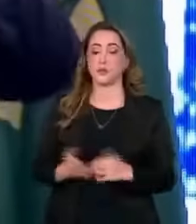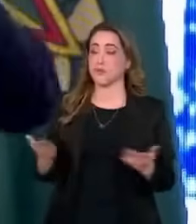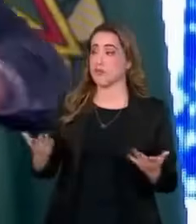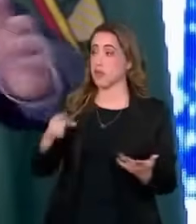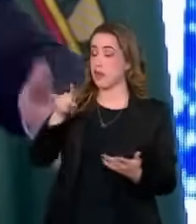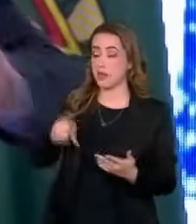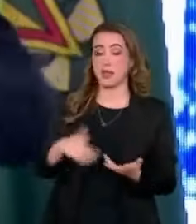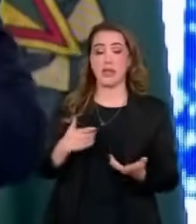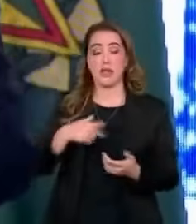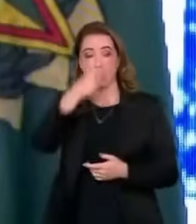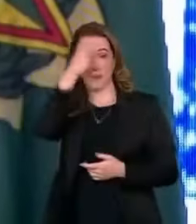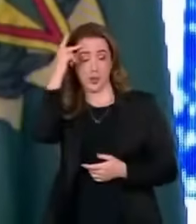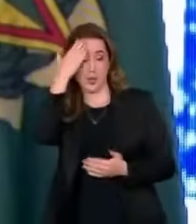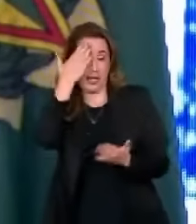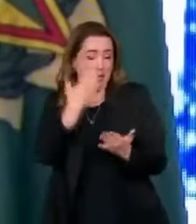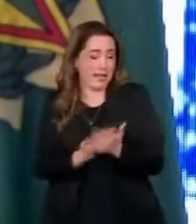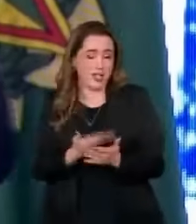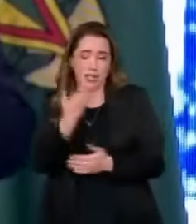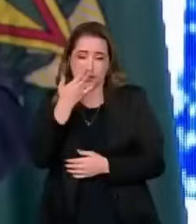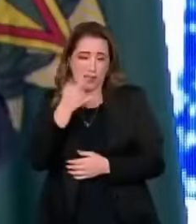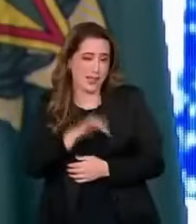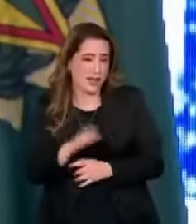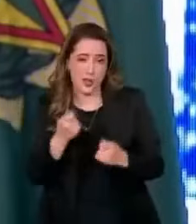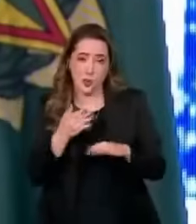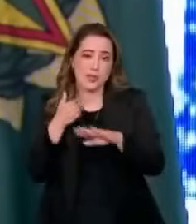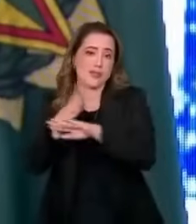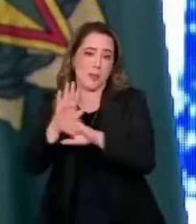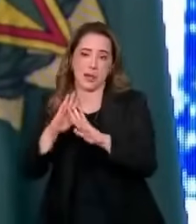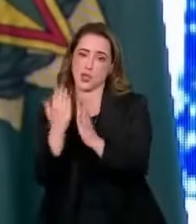ir para a escola, deveria ser educação dentro de casa.